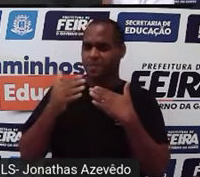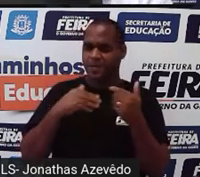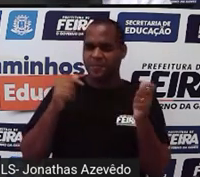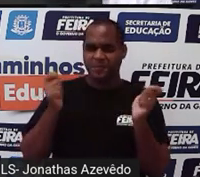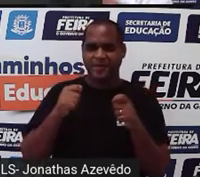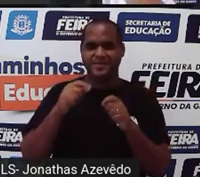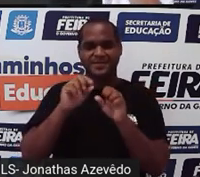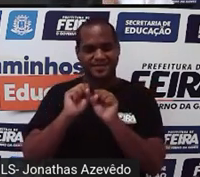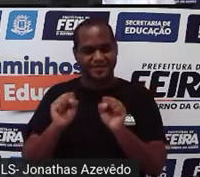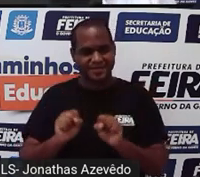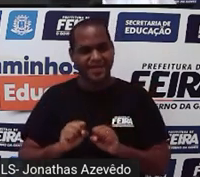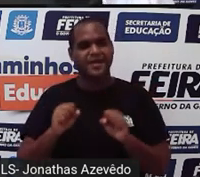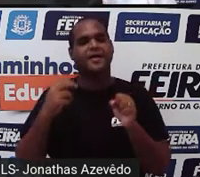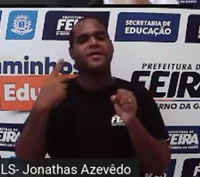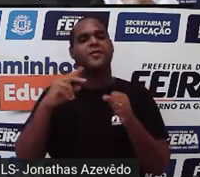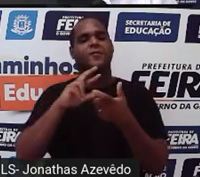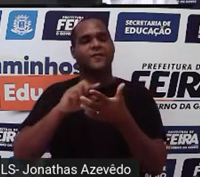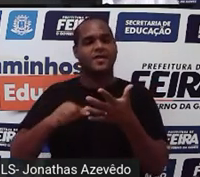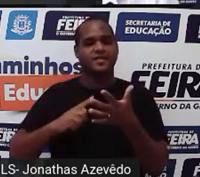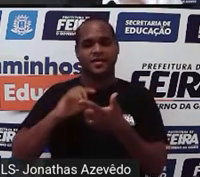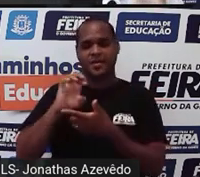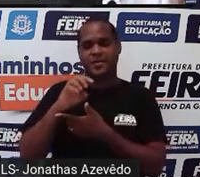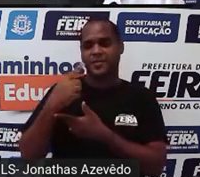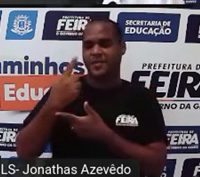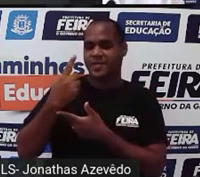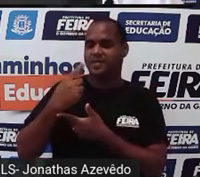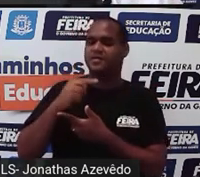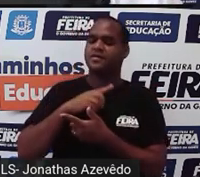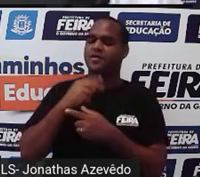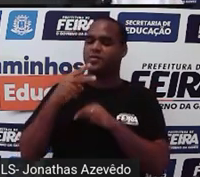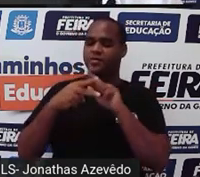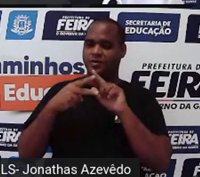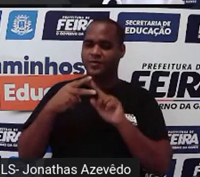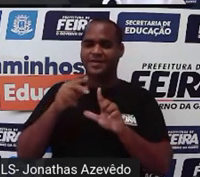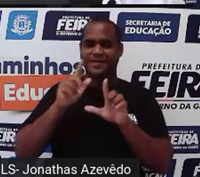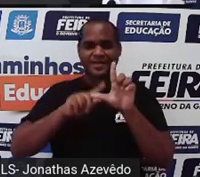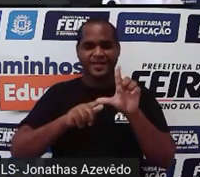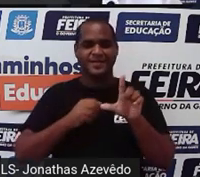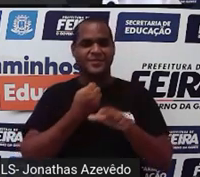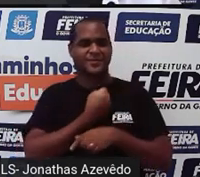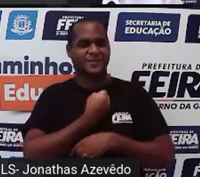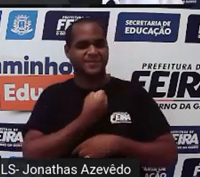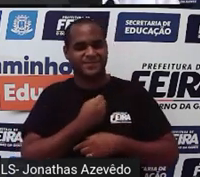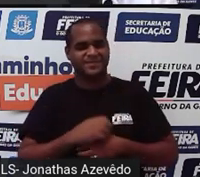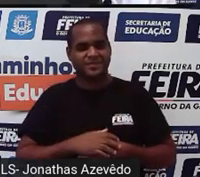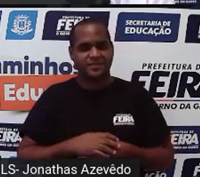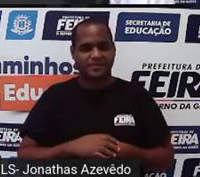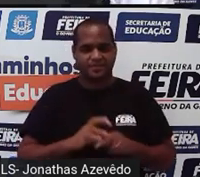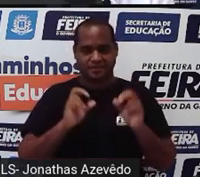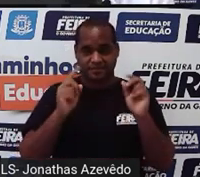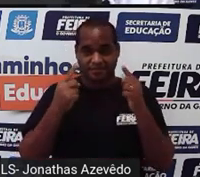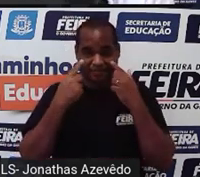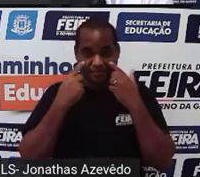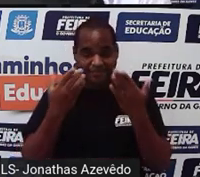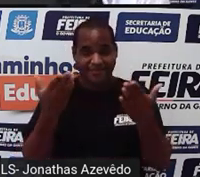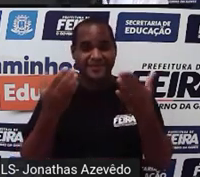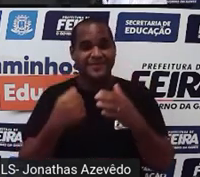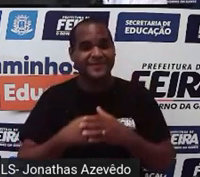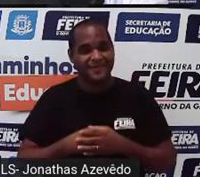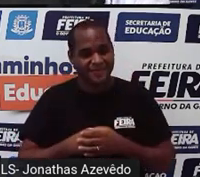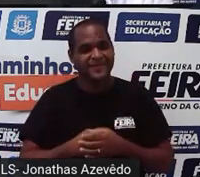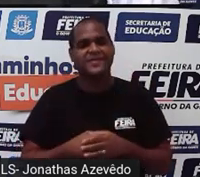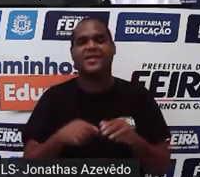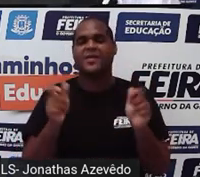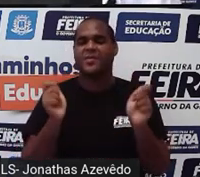sistema de equações do 1º grau com duas incógnitas beleza e veja que